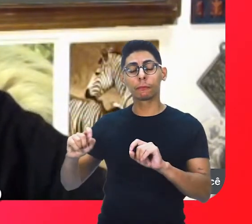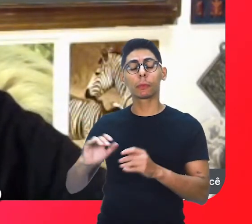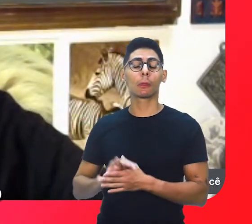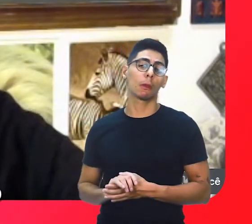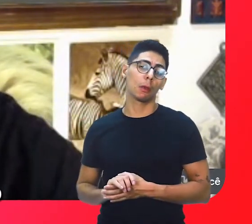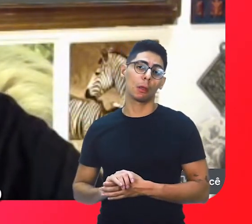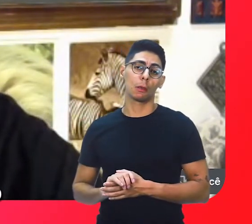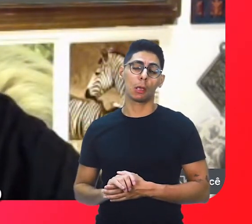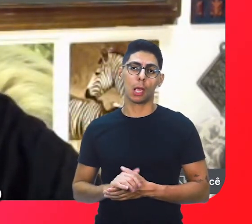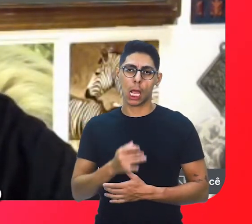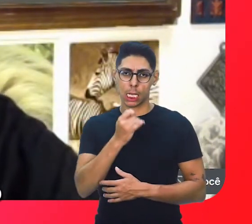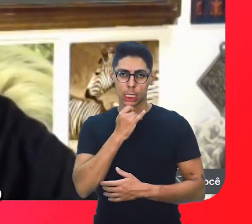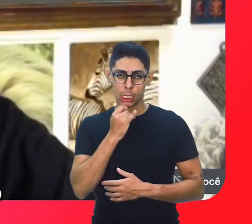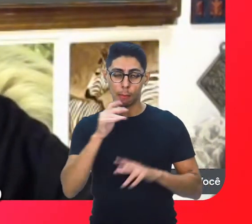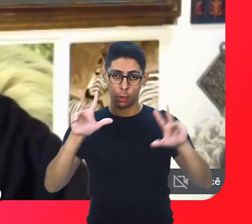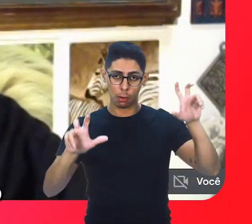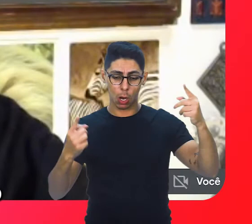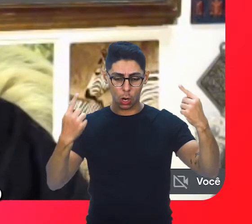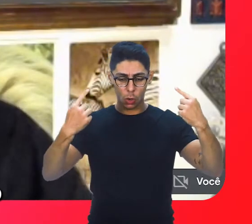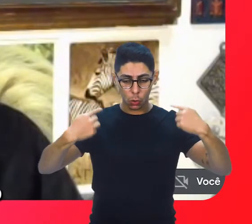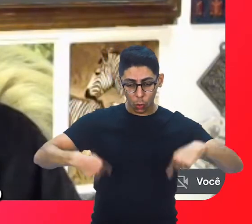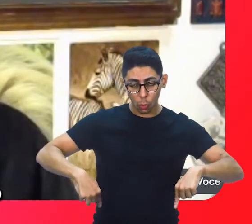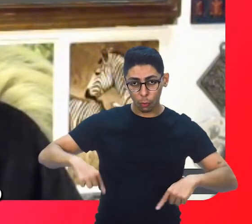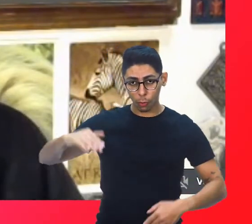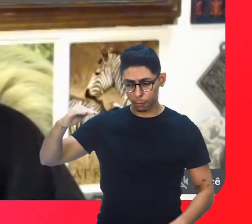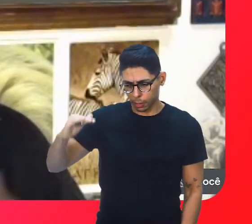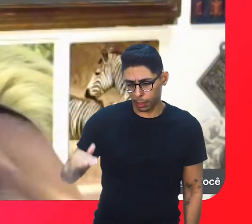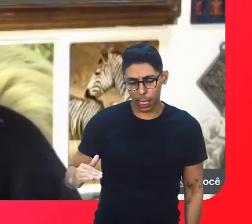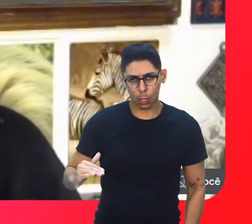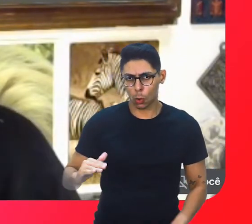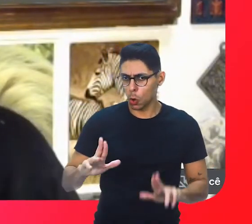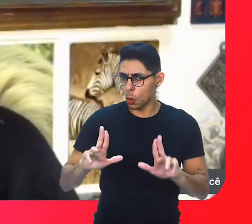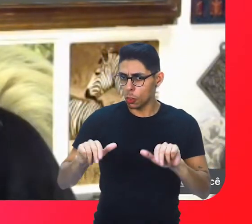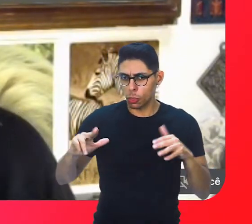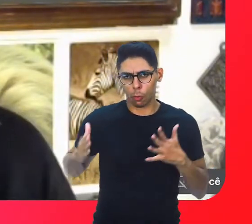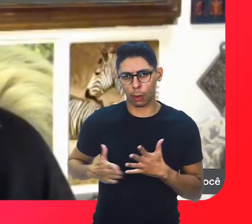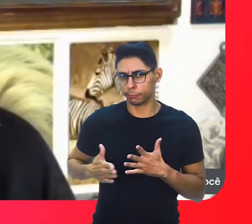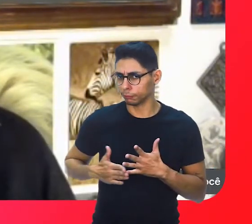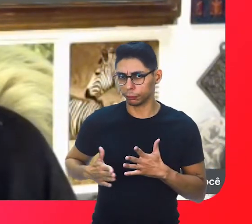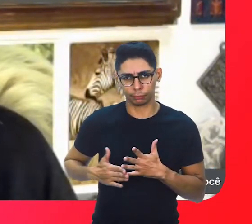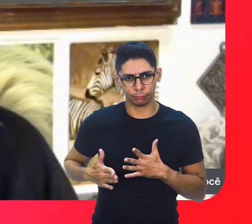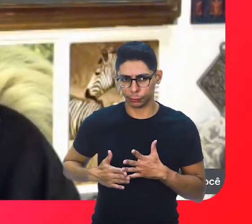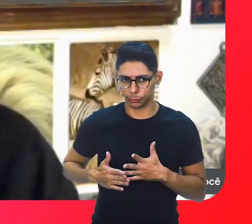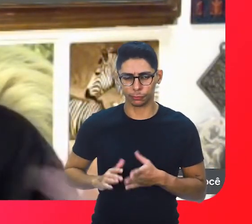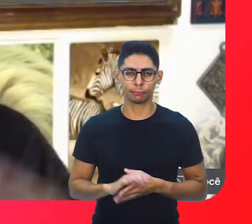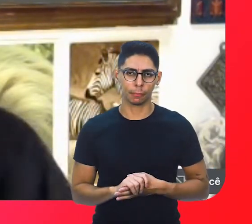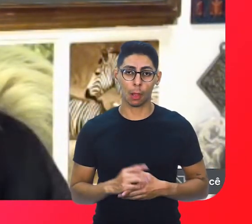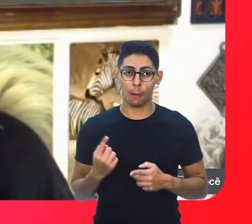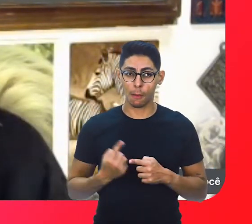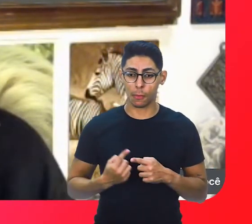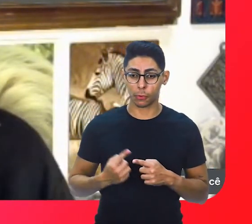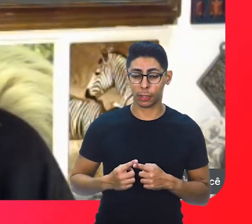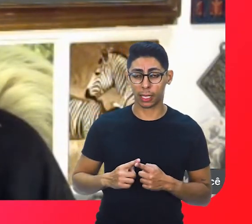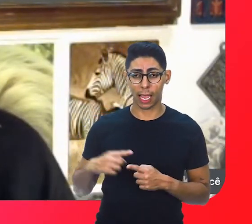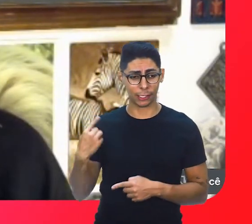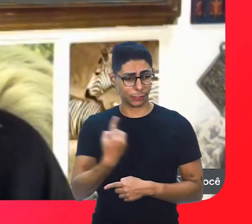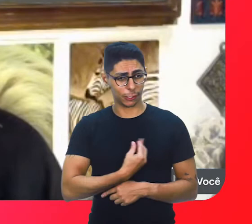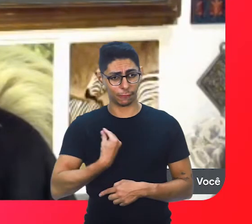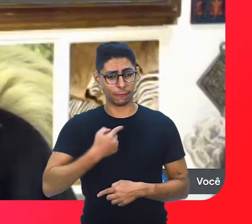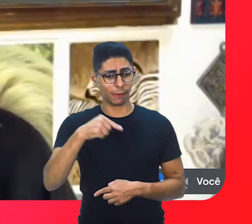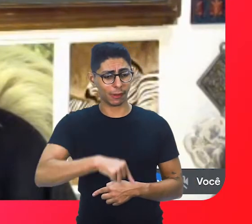Pequeno, Jamais Inferior. Porque a gente que está com o corpo há muito tempo no planeta, acha que um corpinho